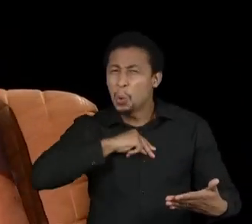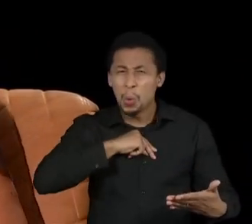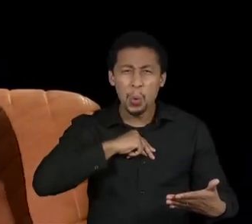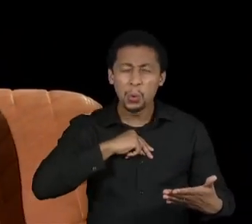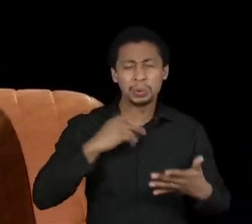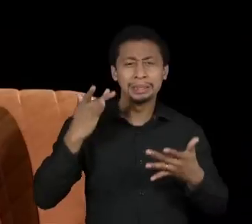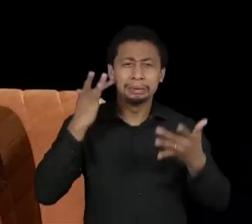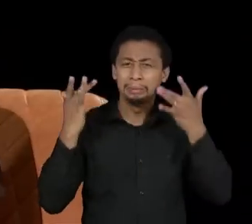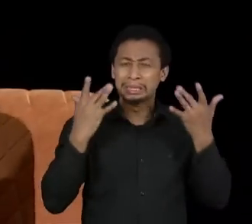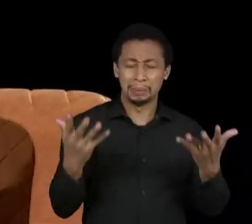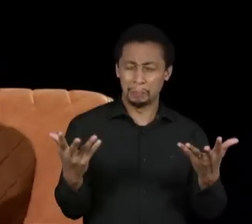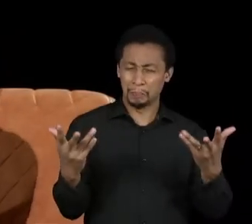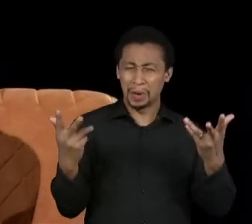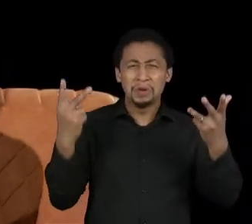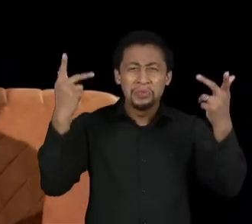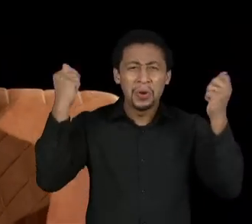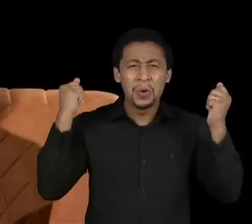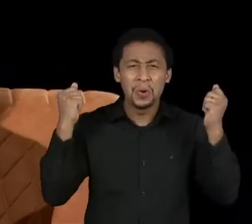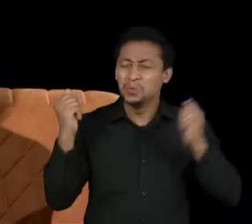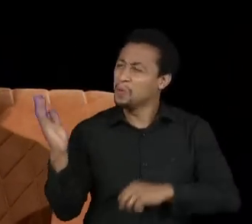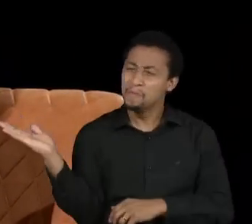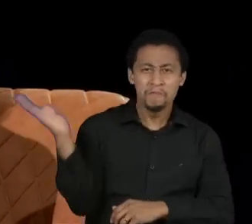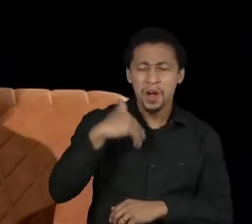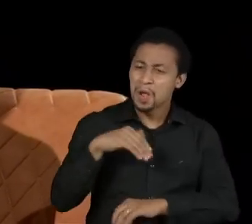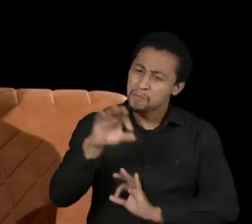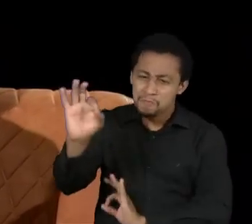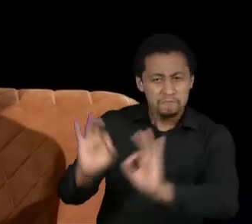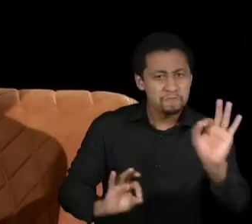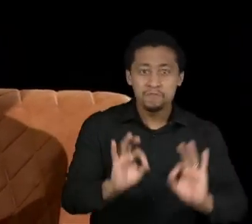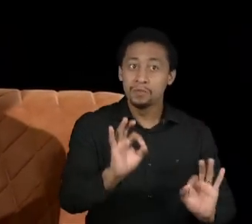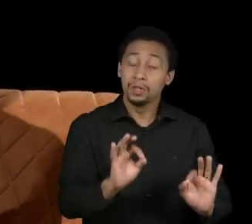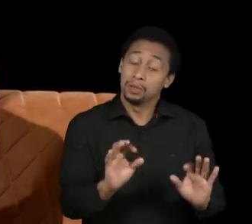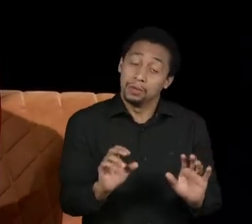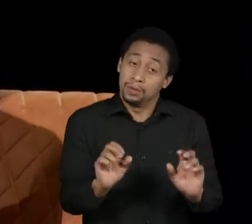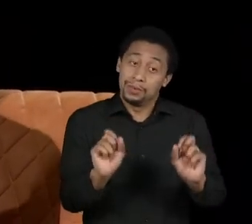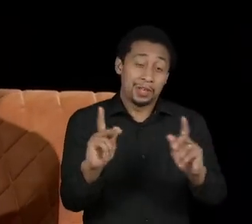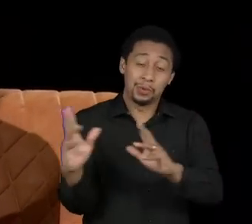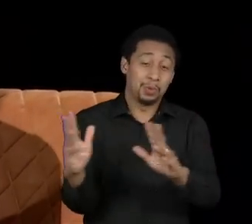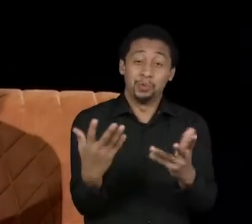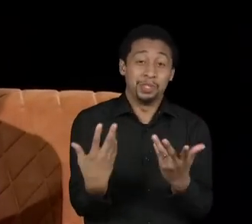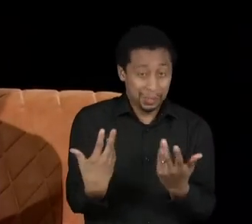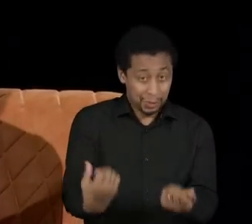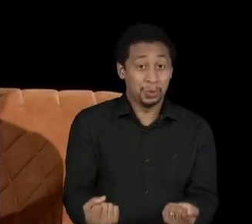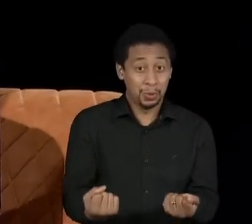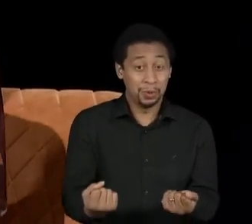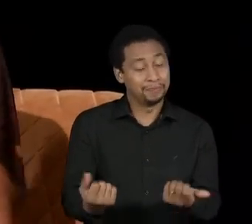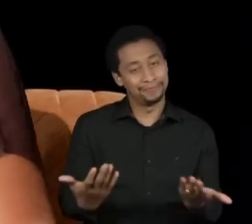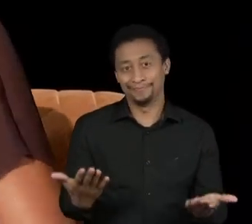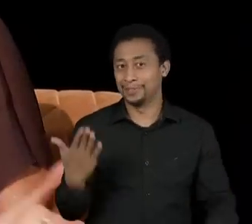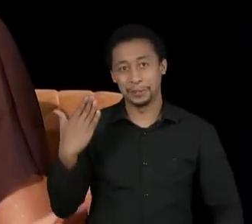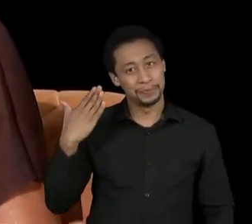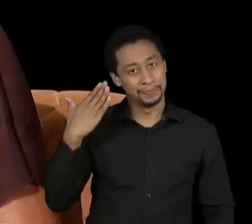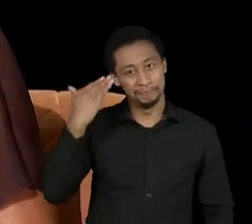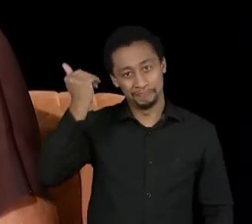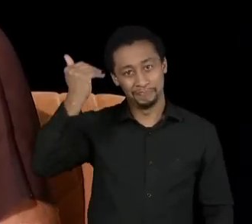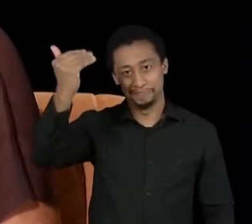fazer. Enfim, resolvemos montar e que foi o sucesso que foi. Aquela